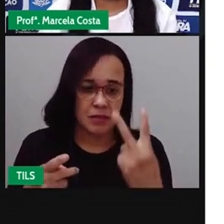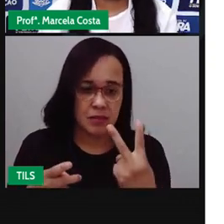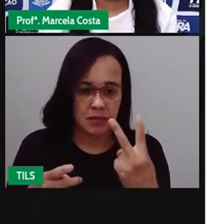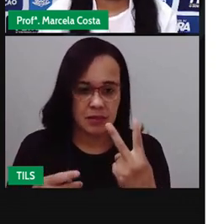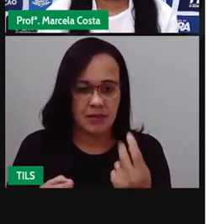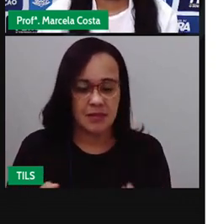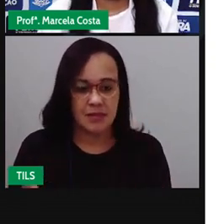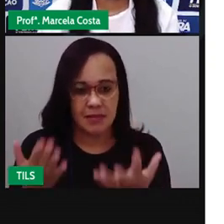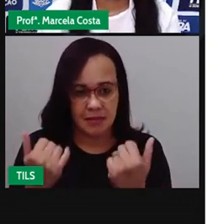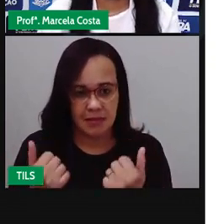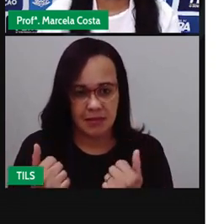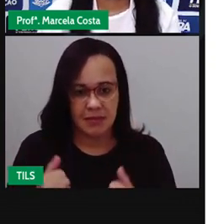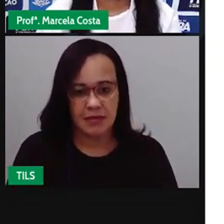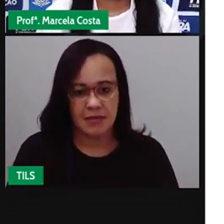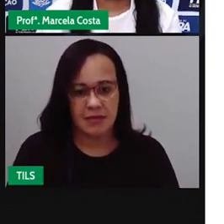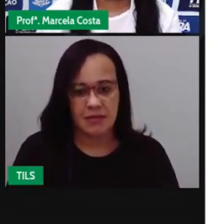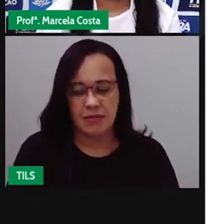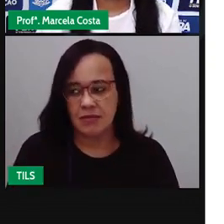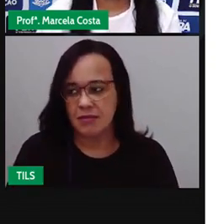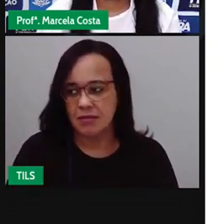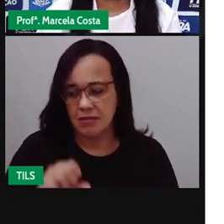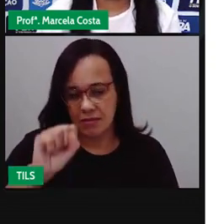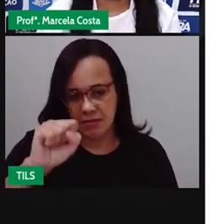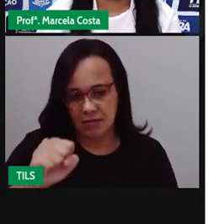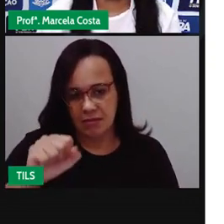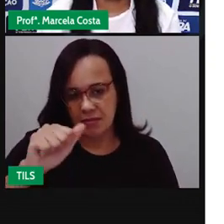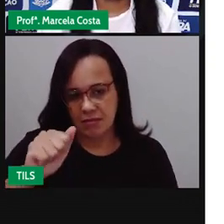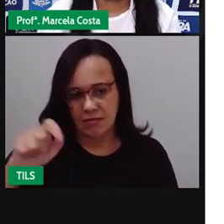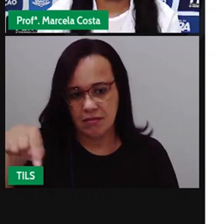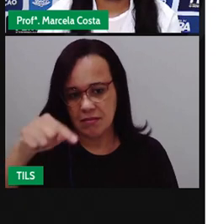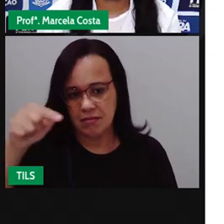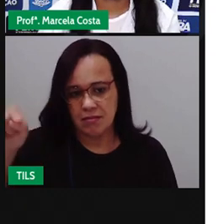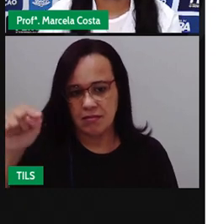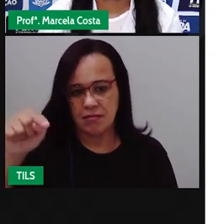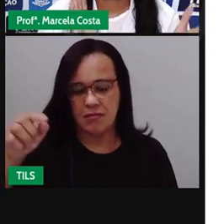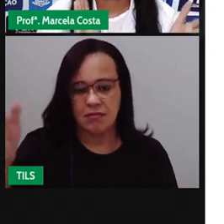Vamos lá? Agora, São João.